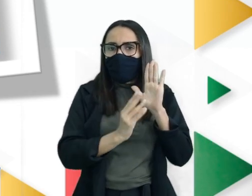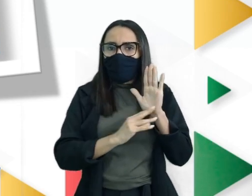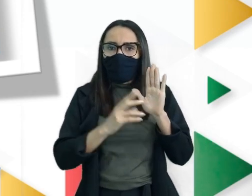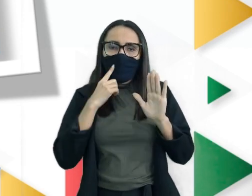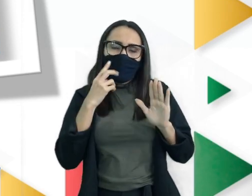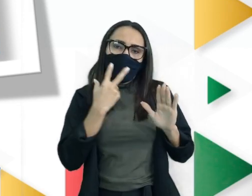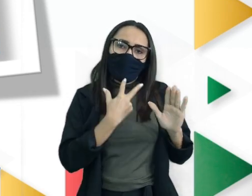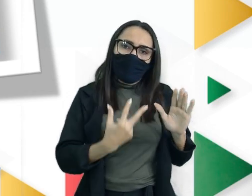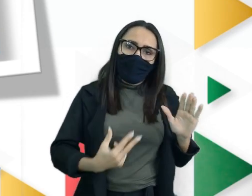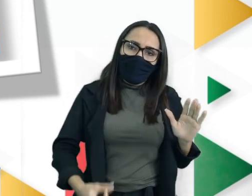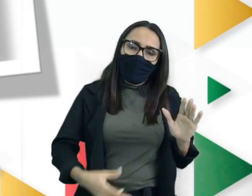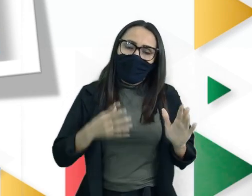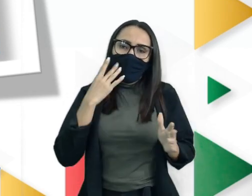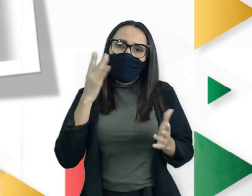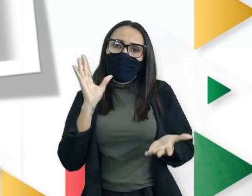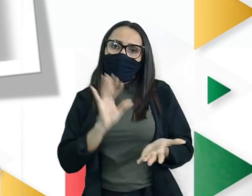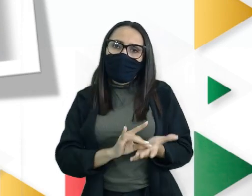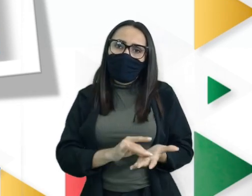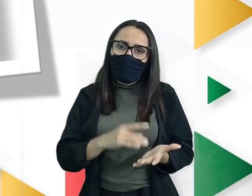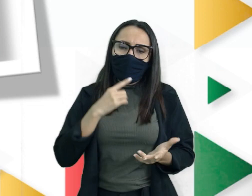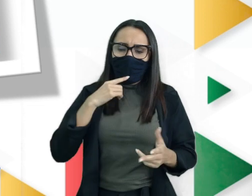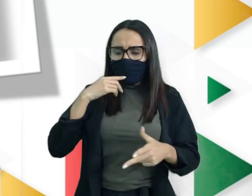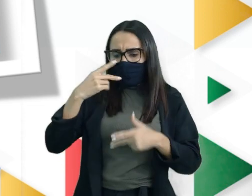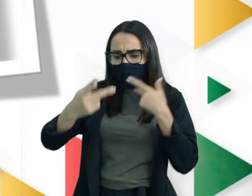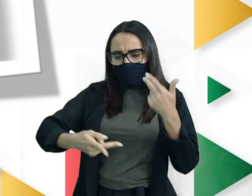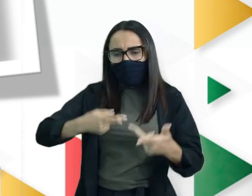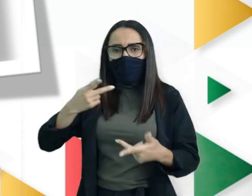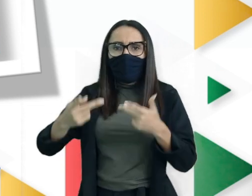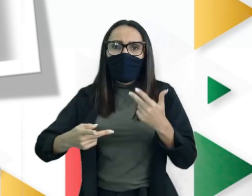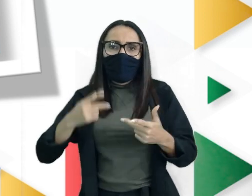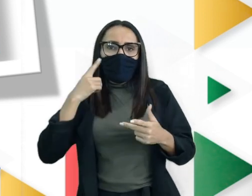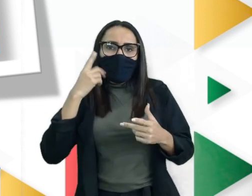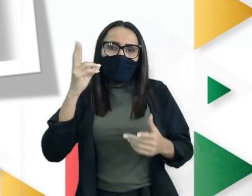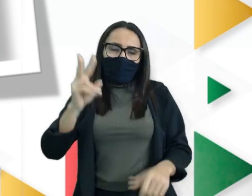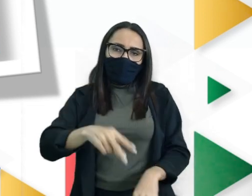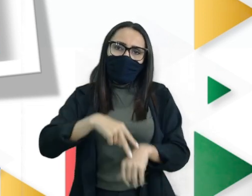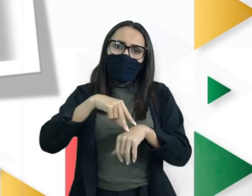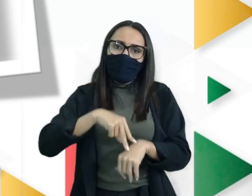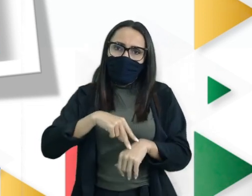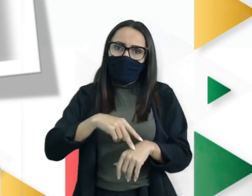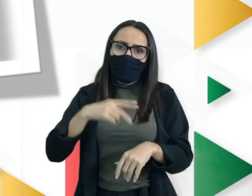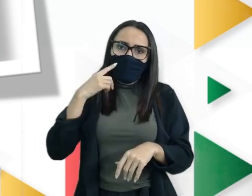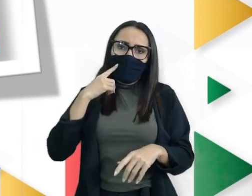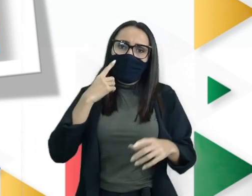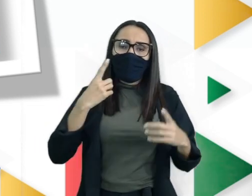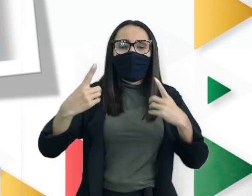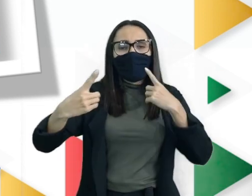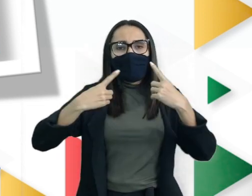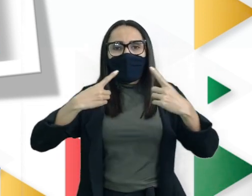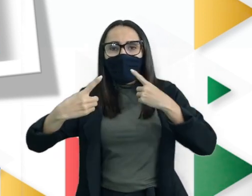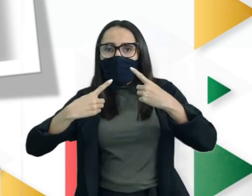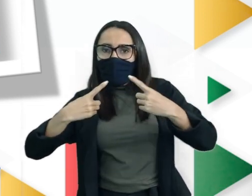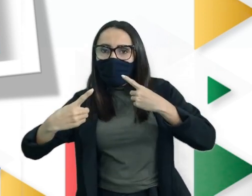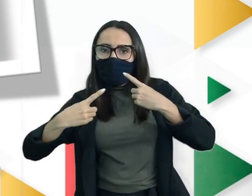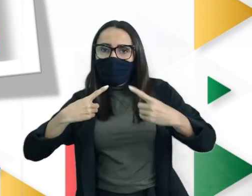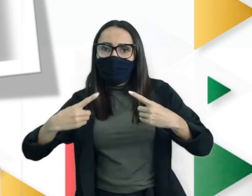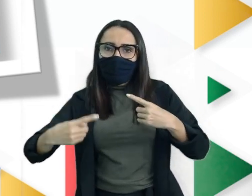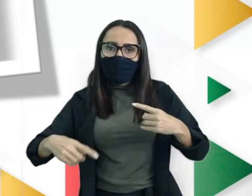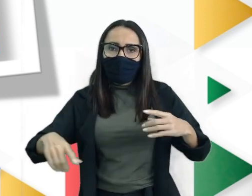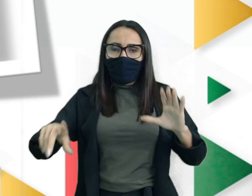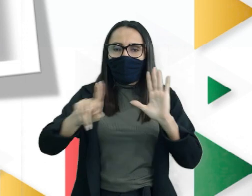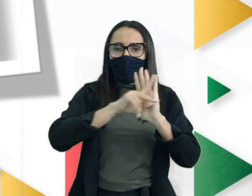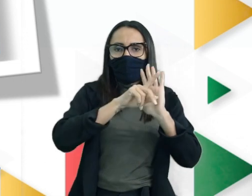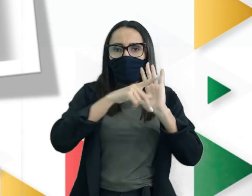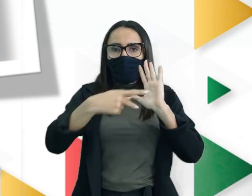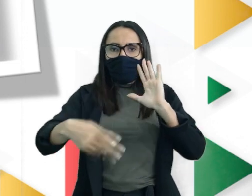língua se realiza através de falantes, pela presença de diálogos, que tem como uma